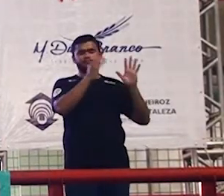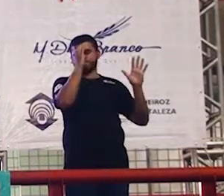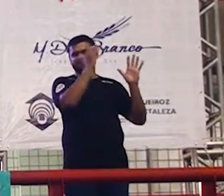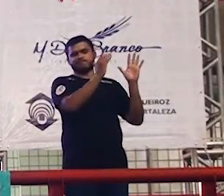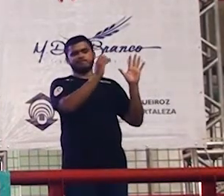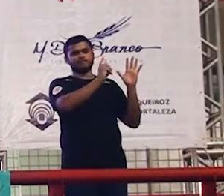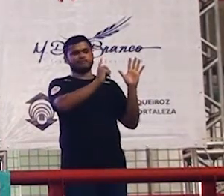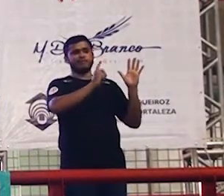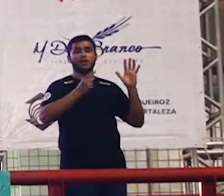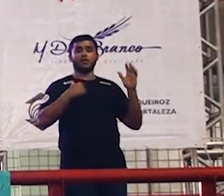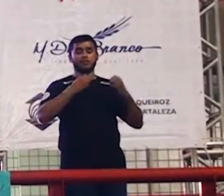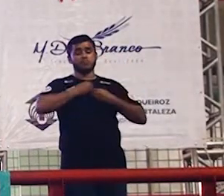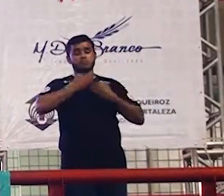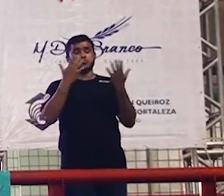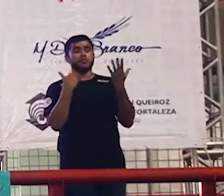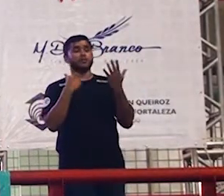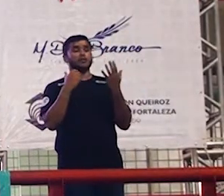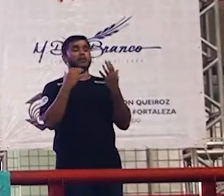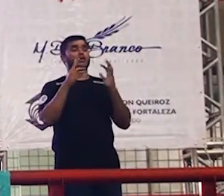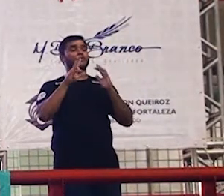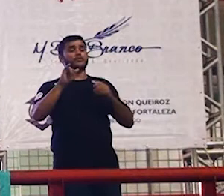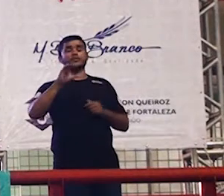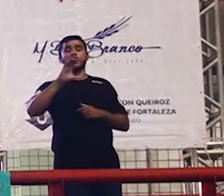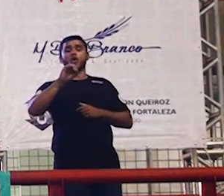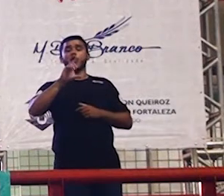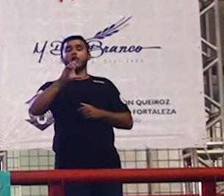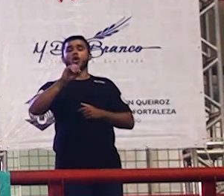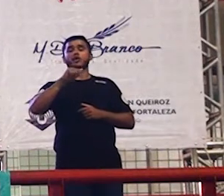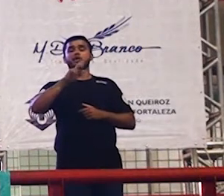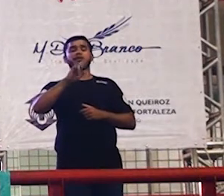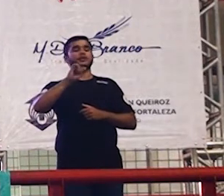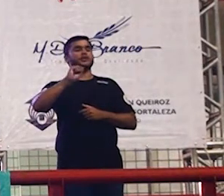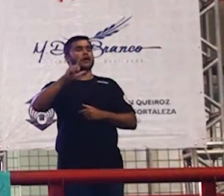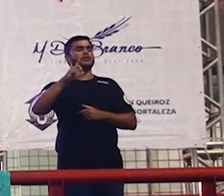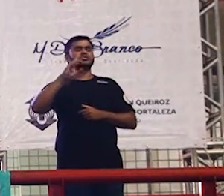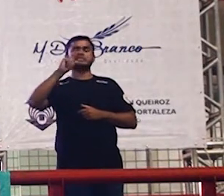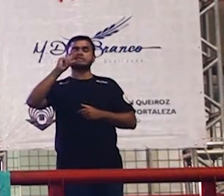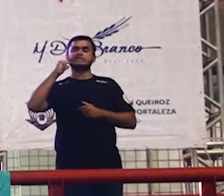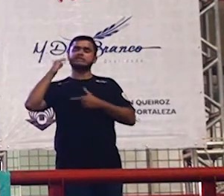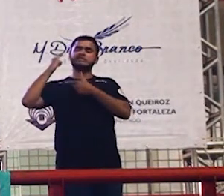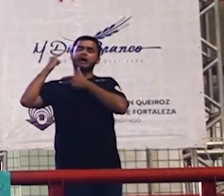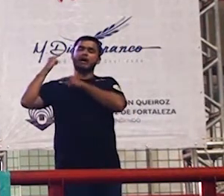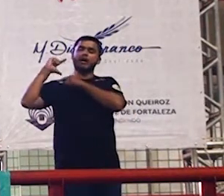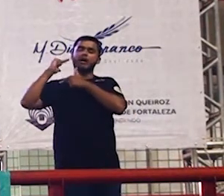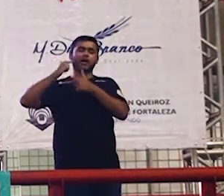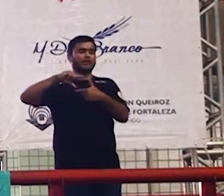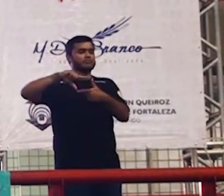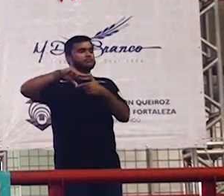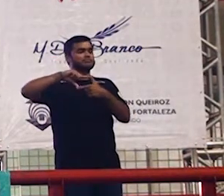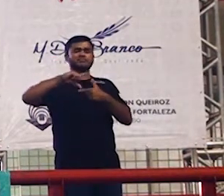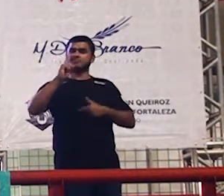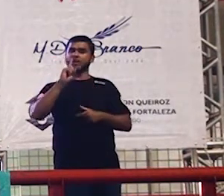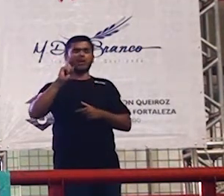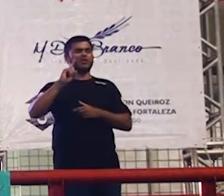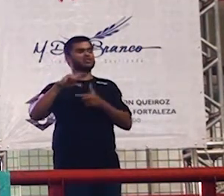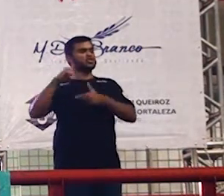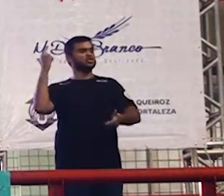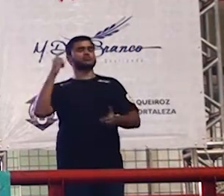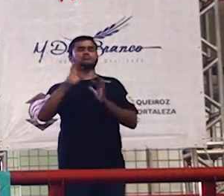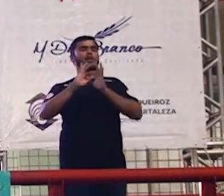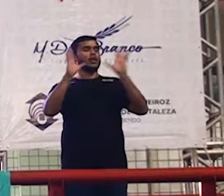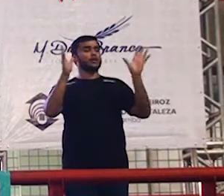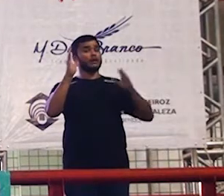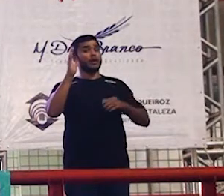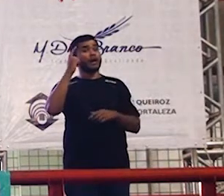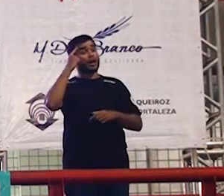gramática, porque eu acho que o coloquial vai trazer uma riqueza, uma expressividade para o meu texto que a gramática não traria. Outra